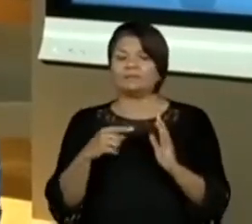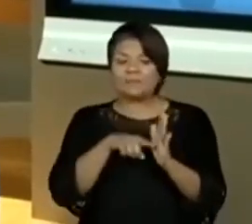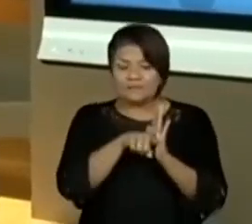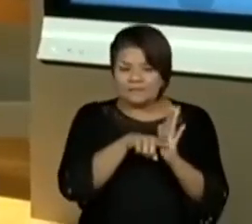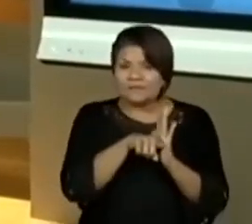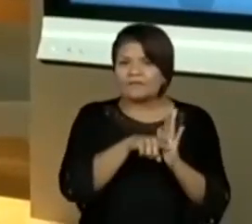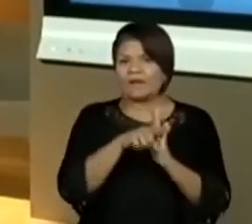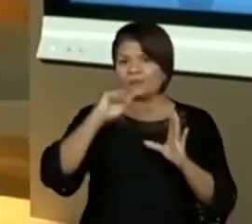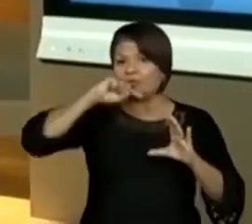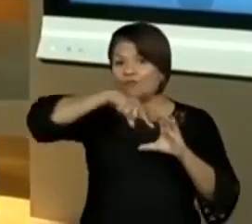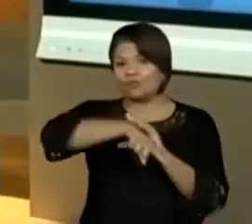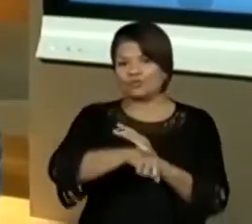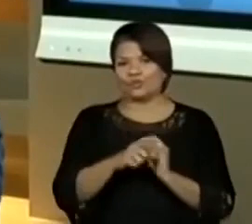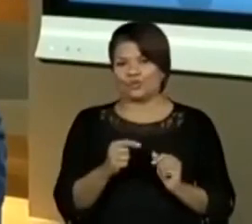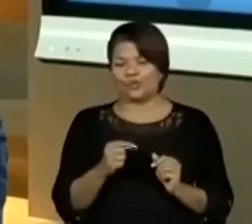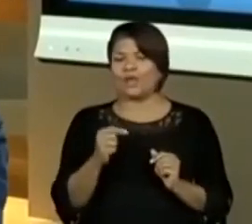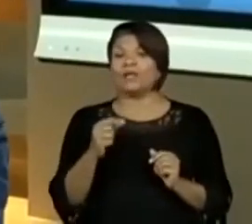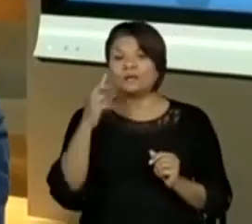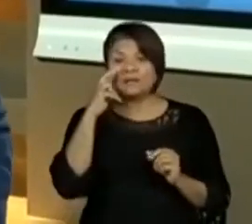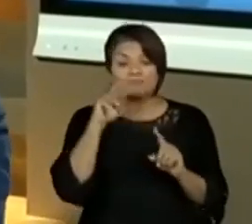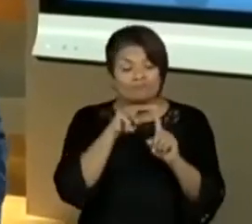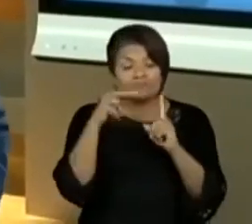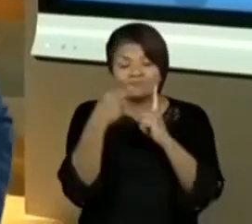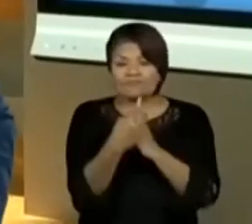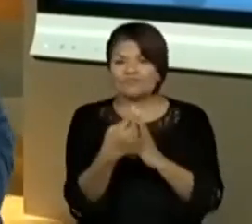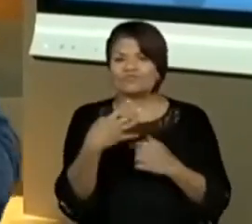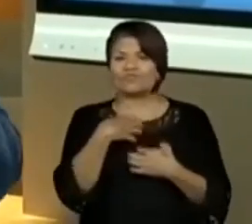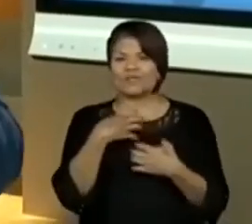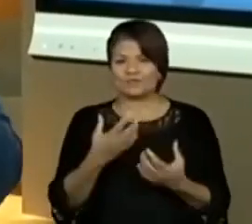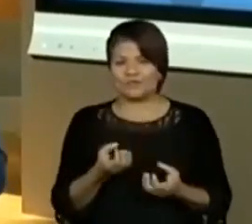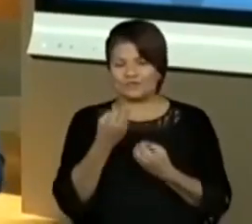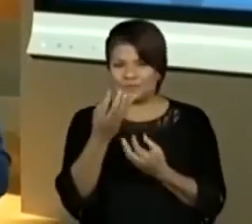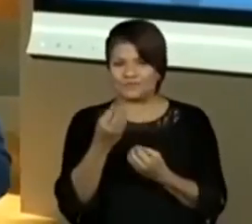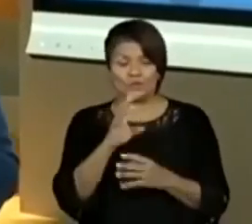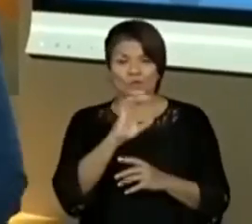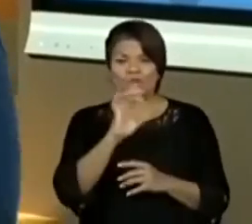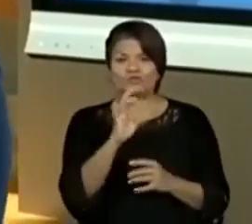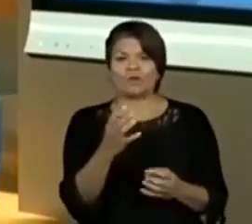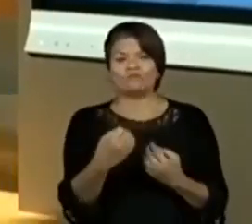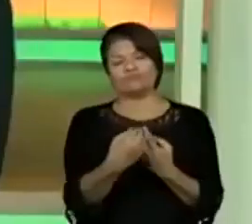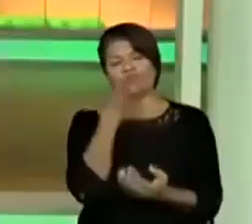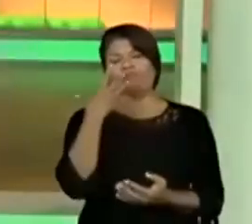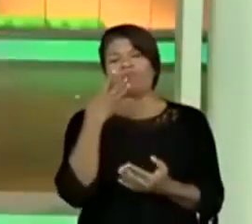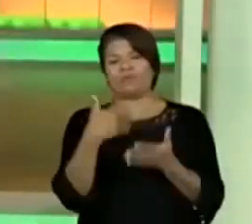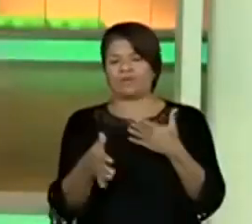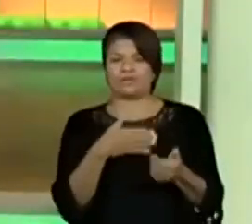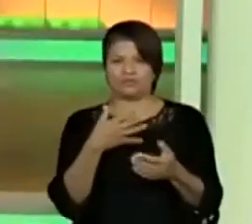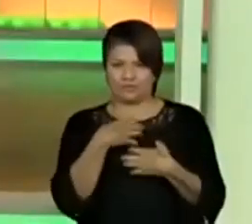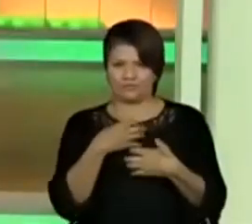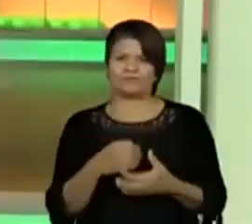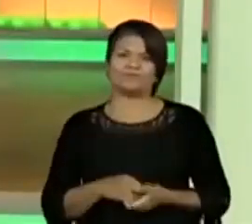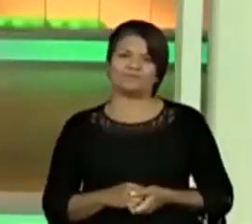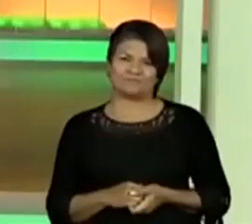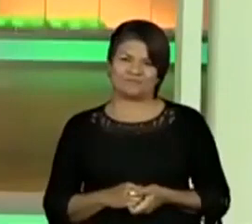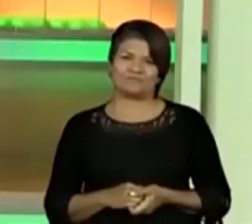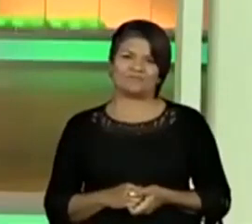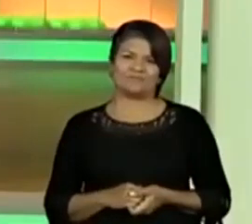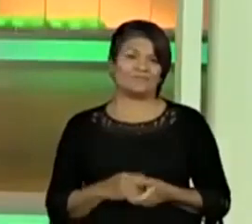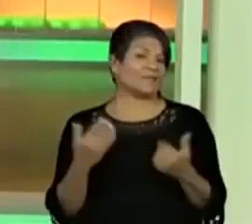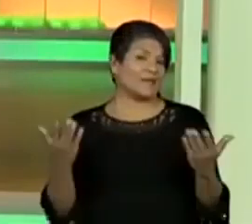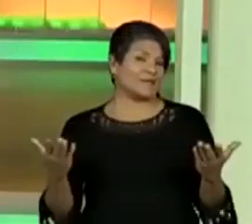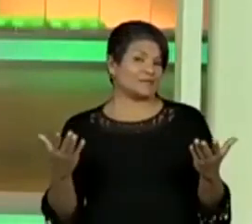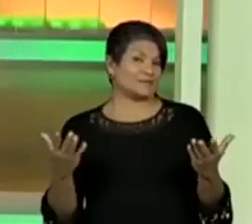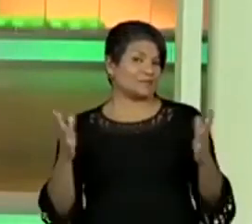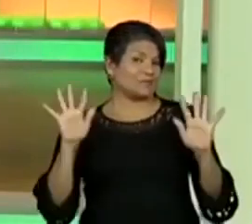informação uma outra forma de enxergar. Não apenas receber a informação de qualquer jeito. E é